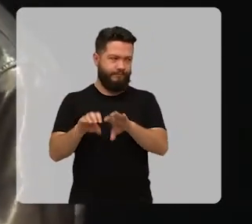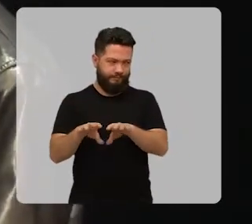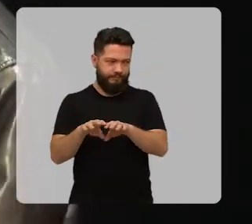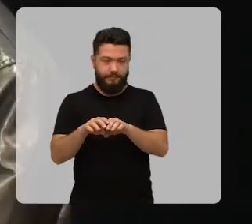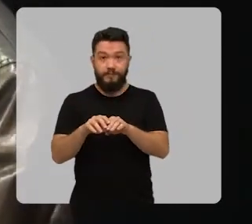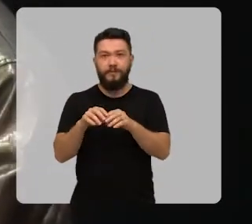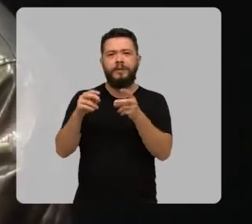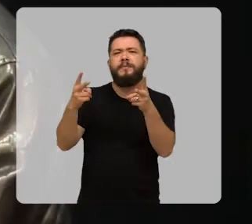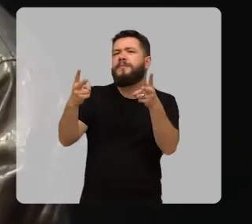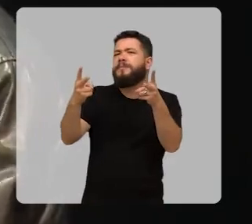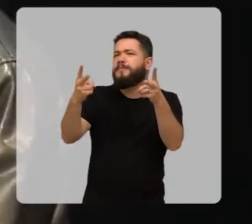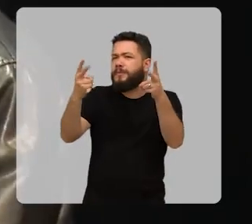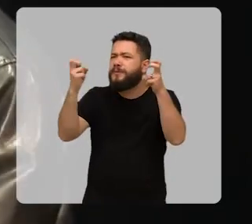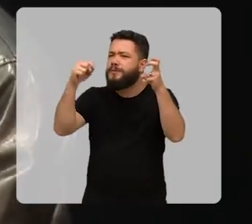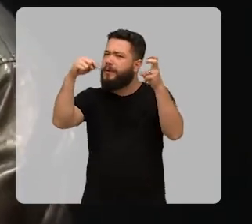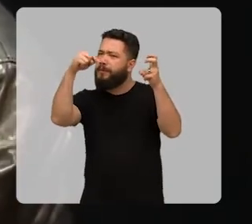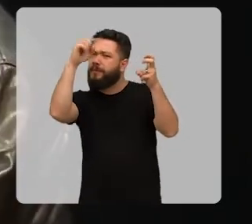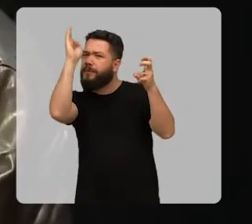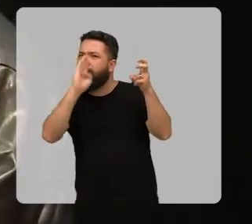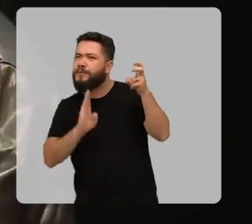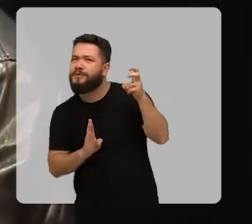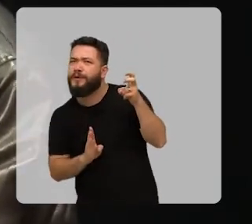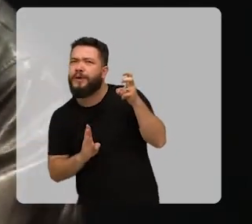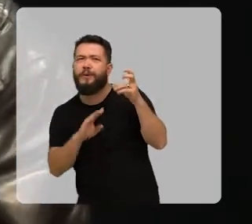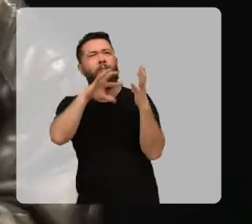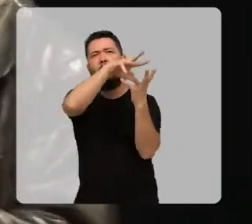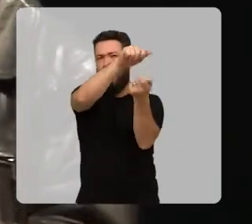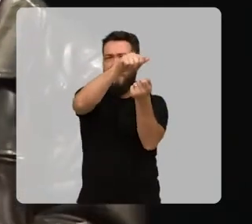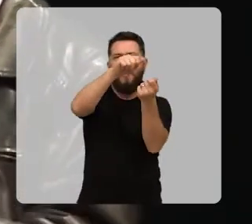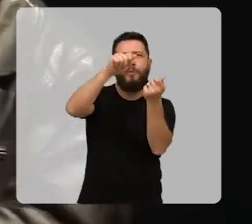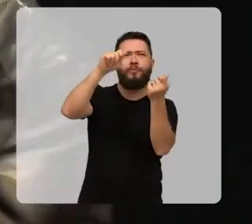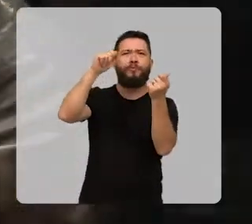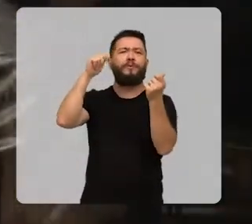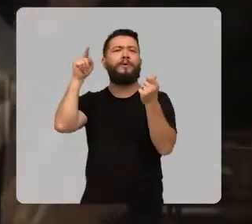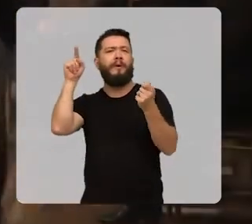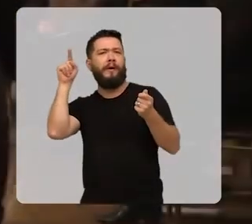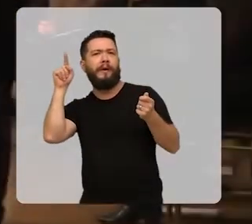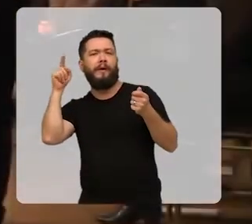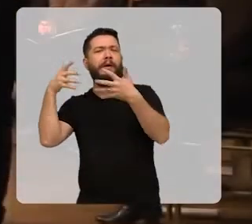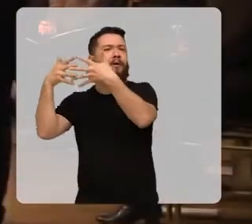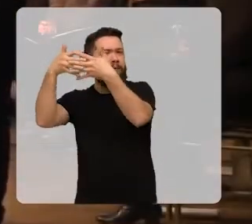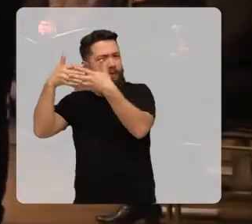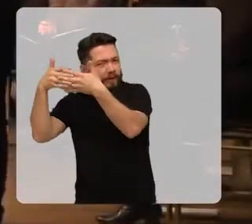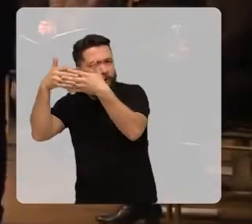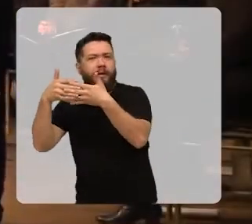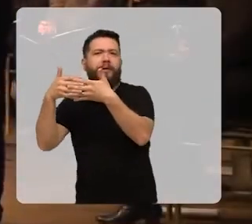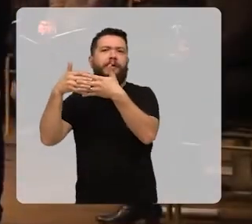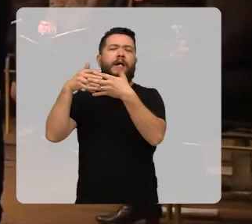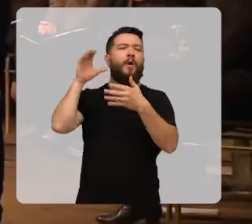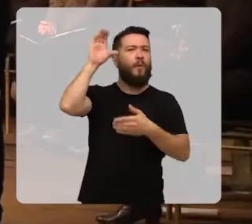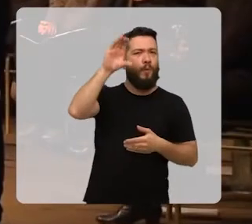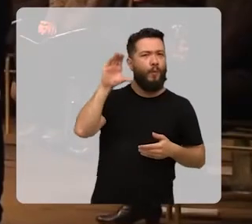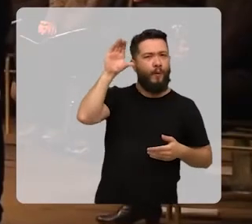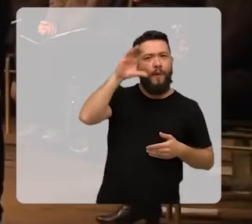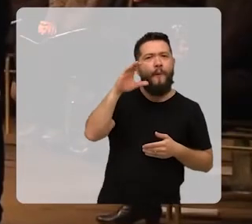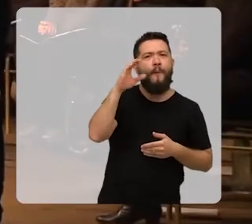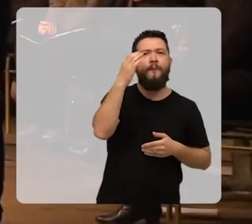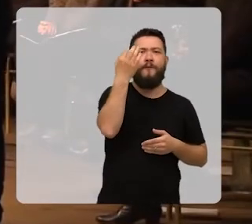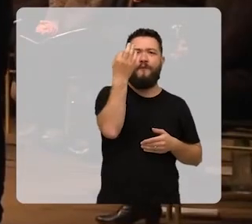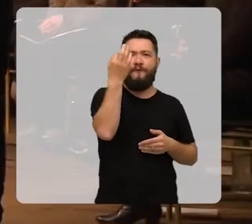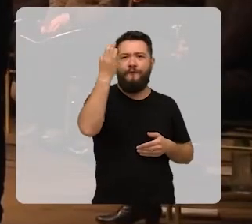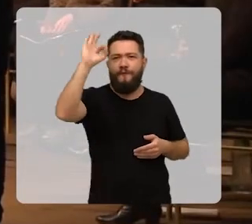e no mundo nos Estados Unidos na Colômbia na França tem aumentado a extrema direita